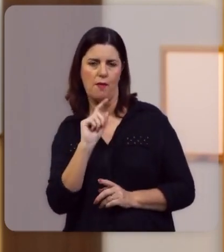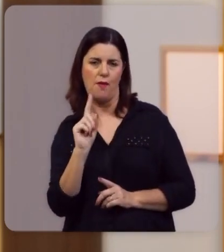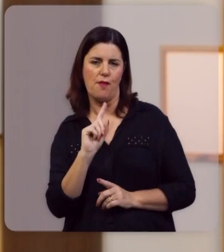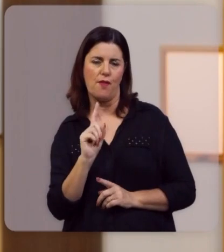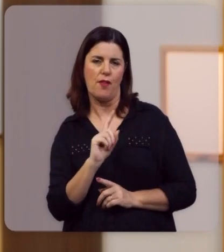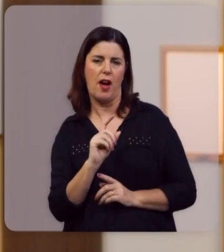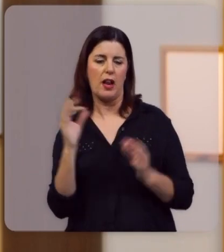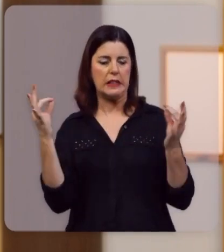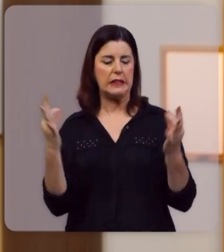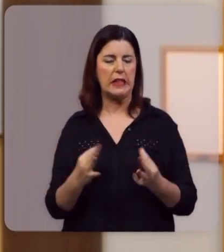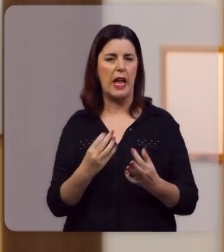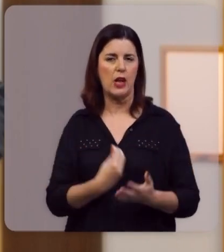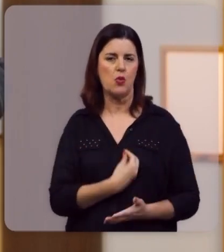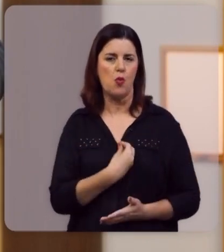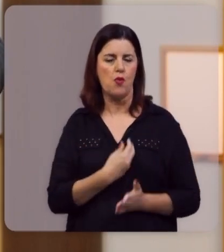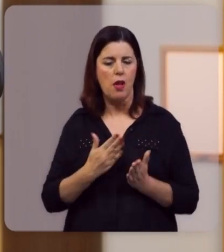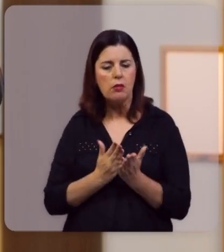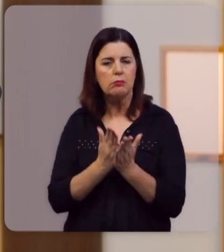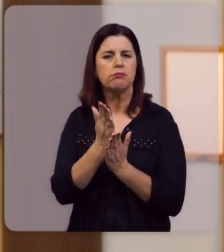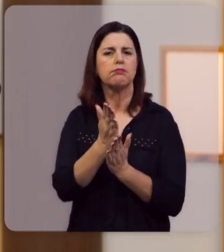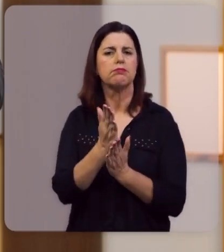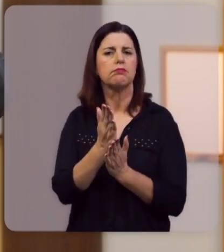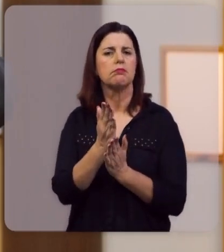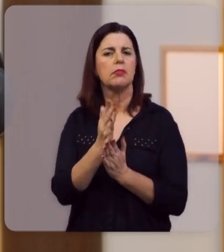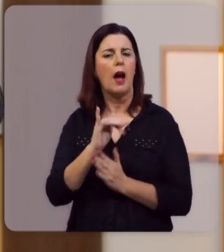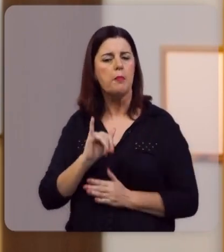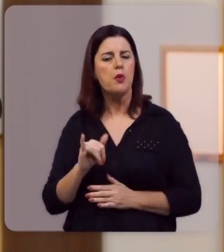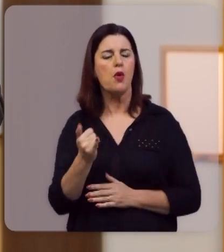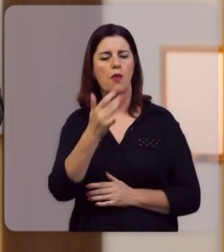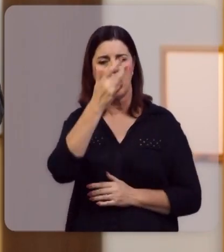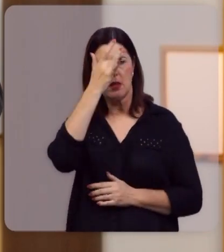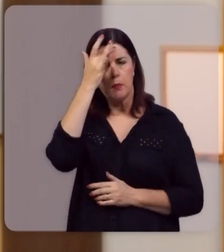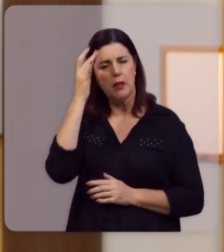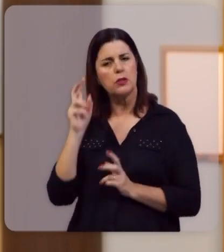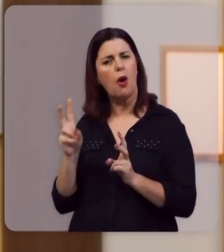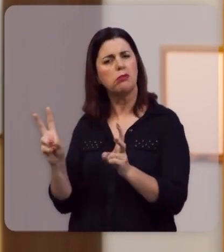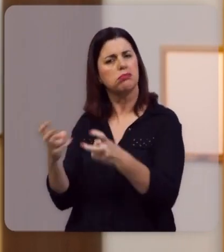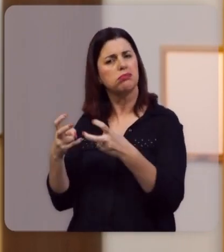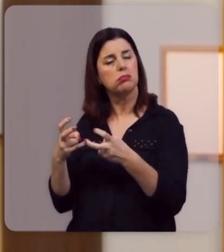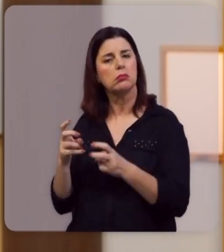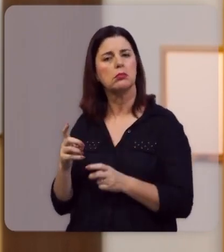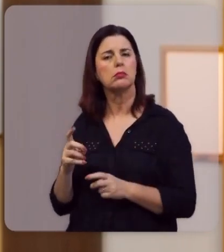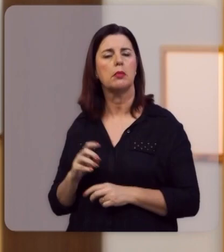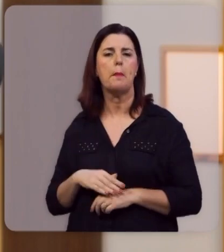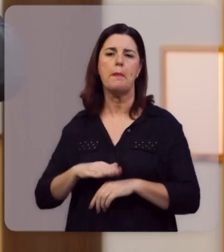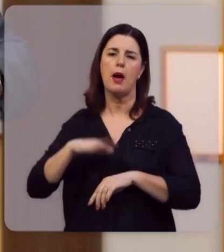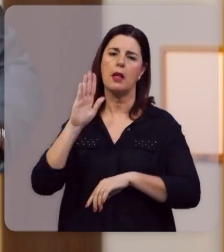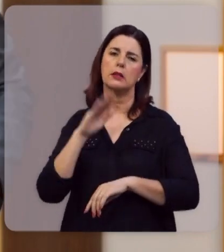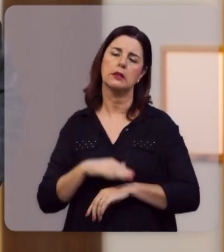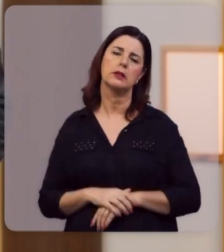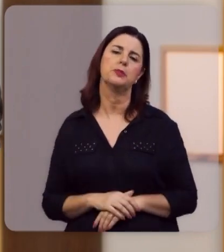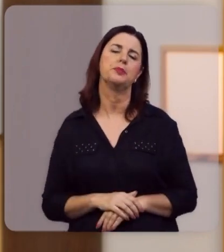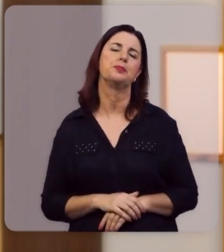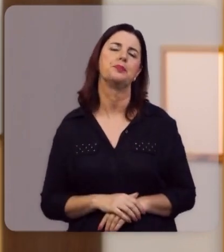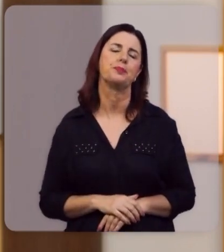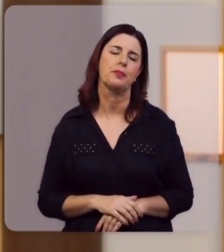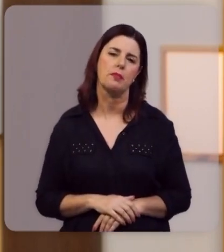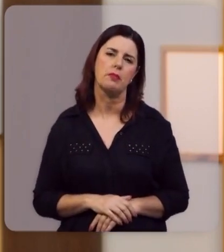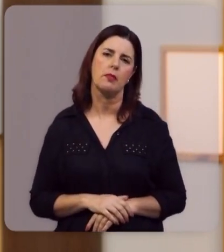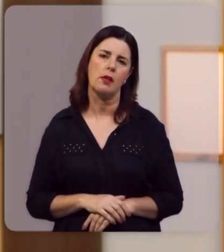não se aproveita da situação adversa do seu semelhante para explorá-lo ainda mais.